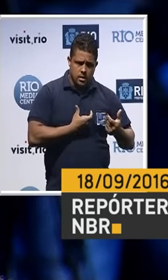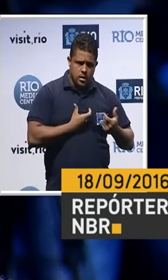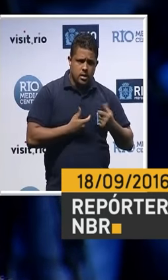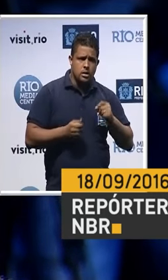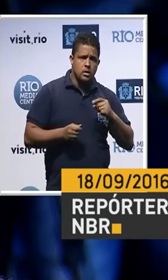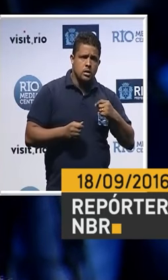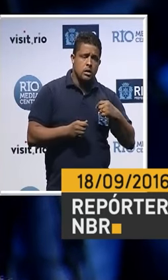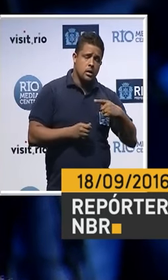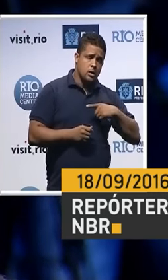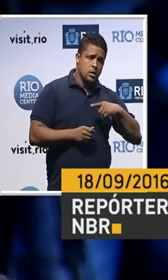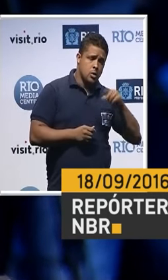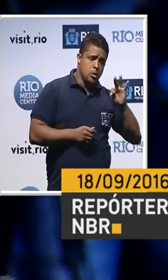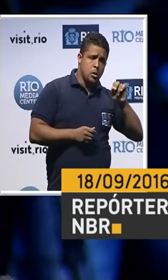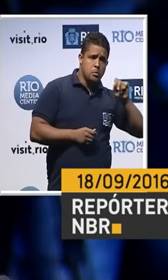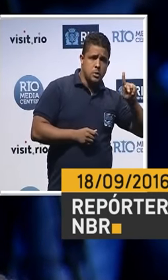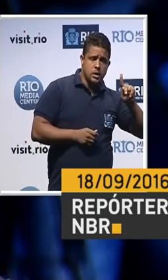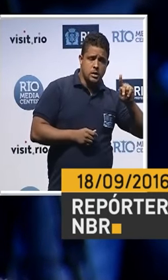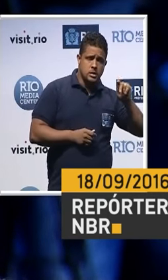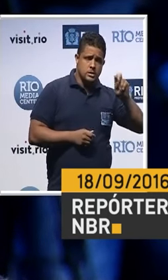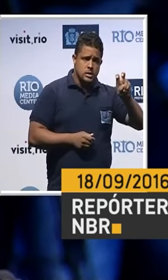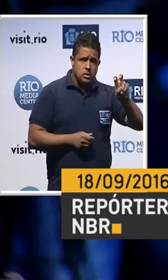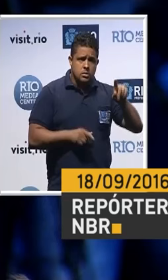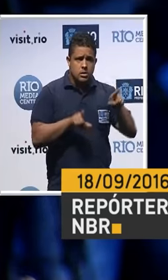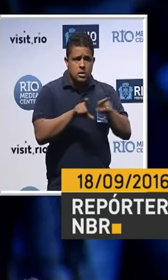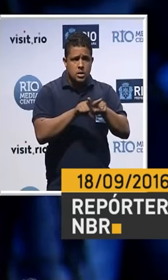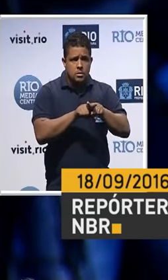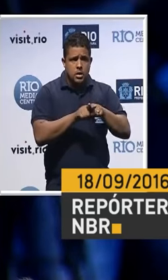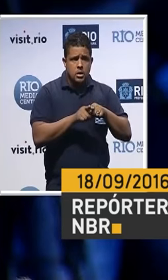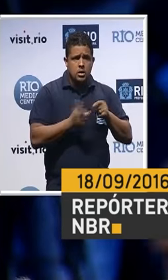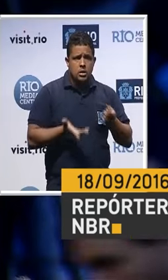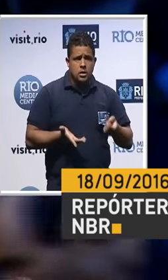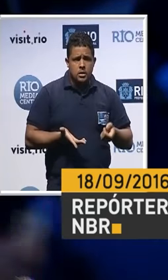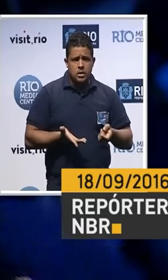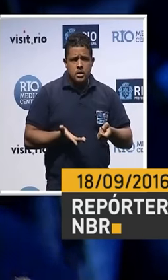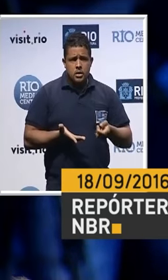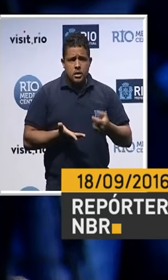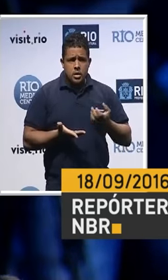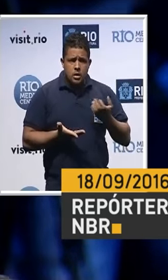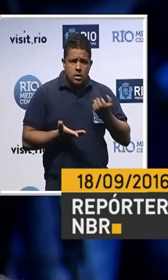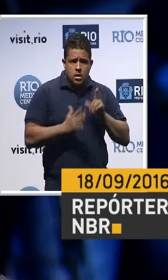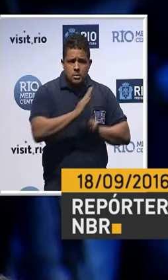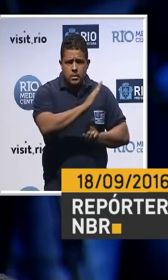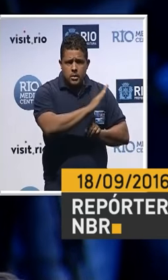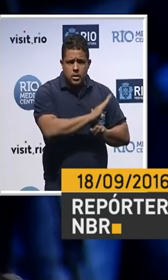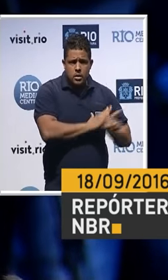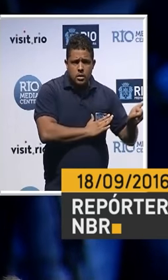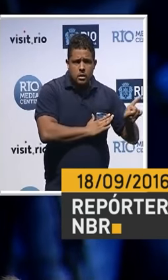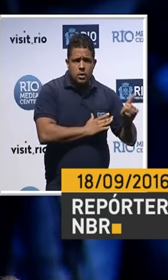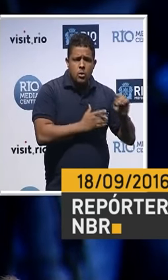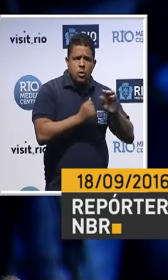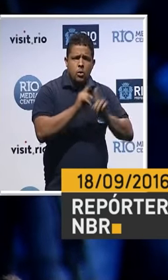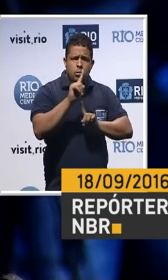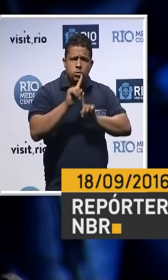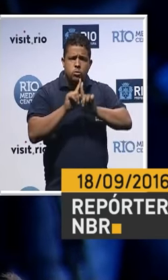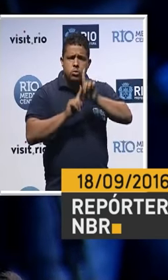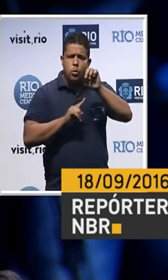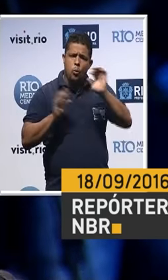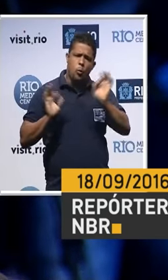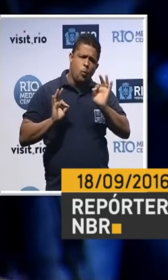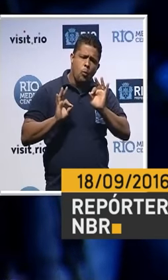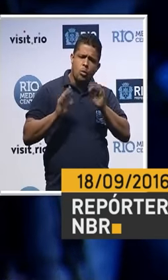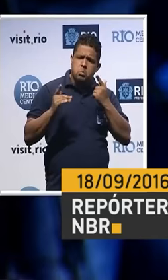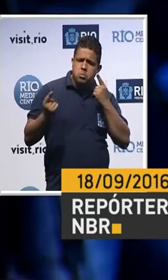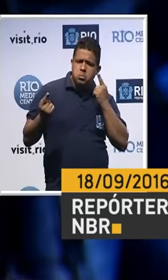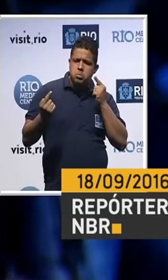top 5 na Paralimpíada, contando o número de ouros. É, nenhuma dessas duas metas foi cumprida. Eu gostaria de